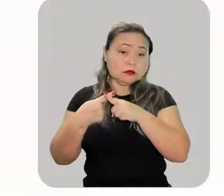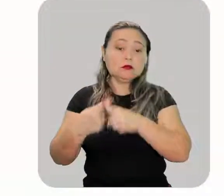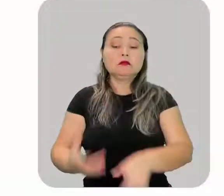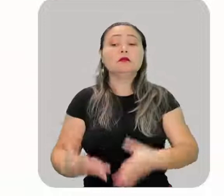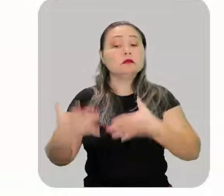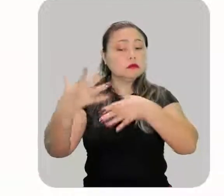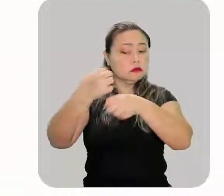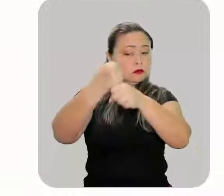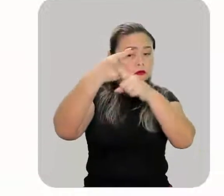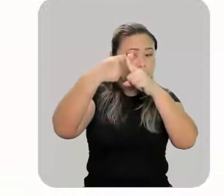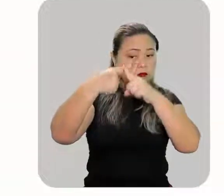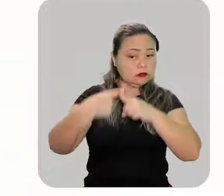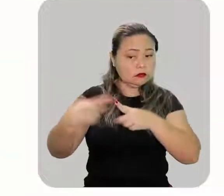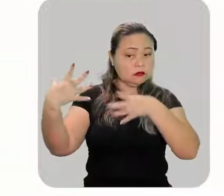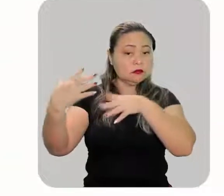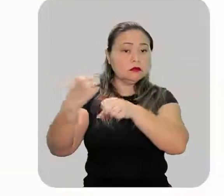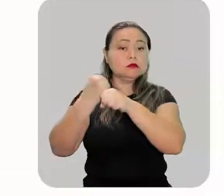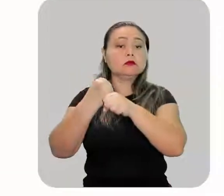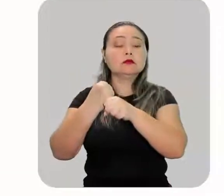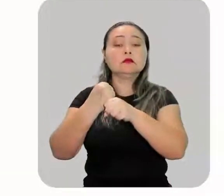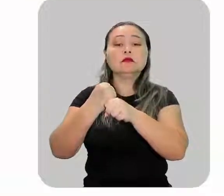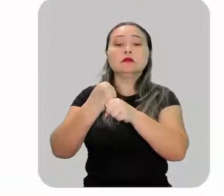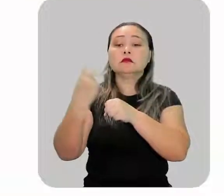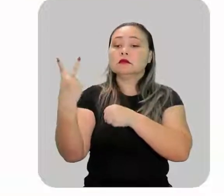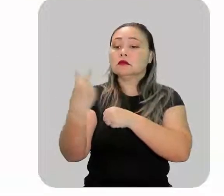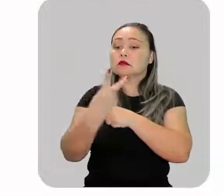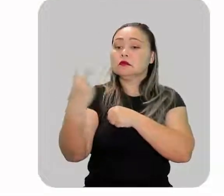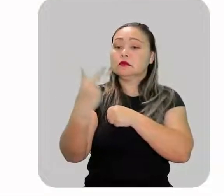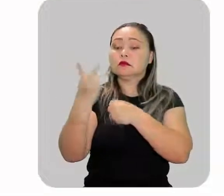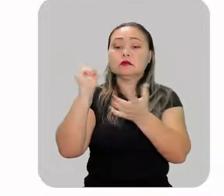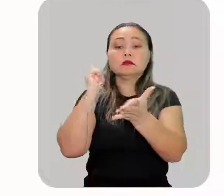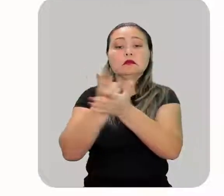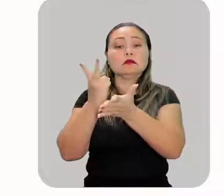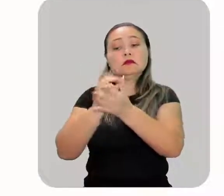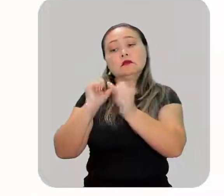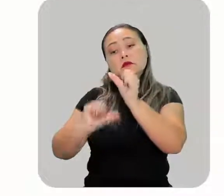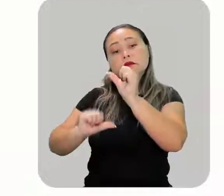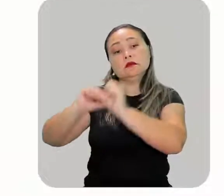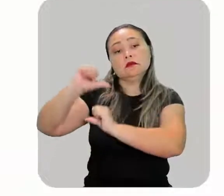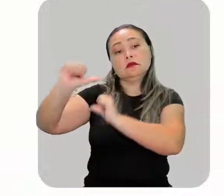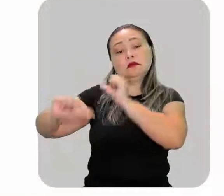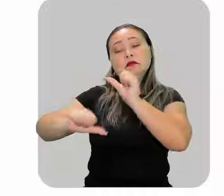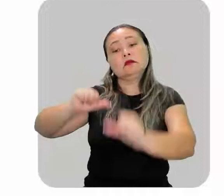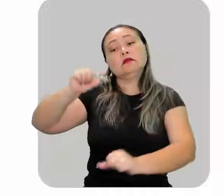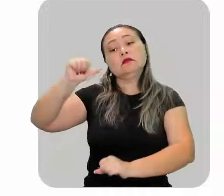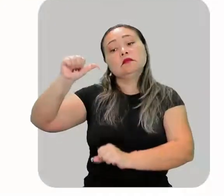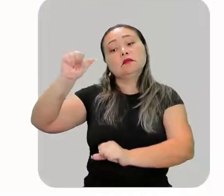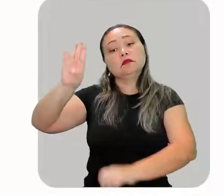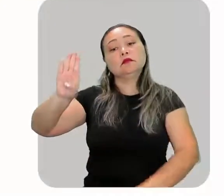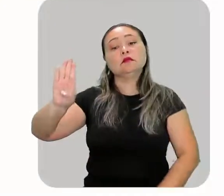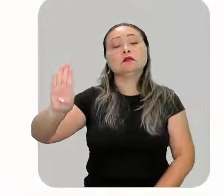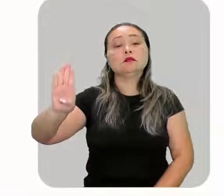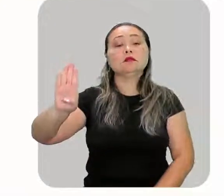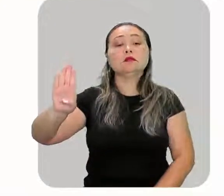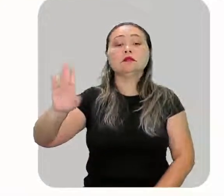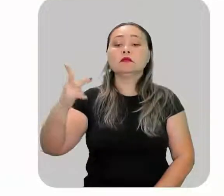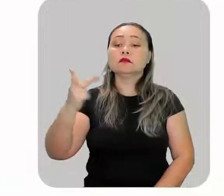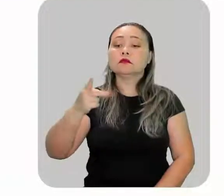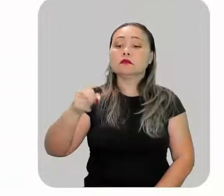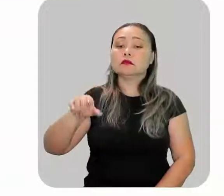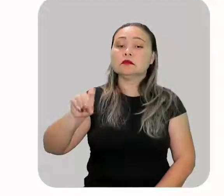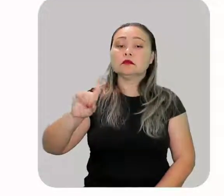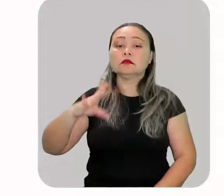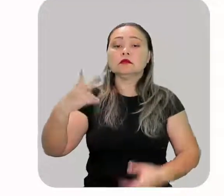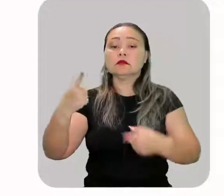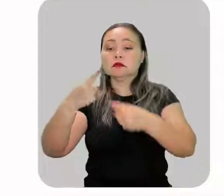produto, lembra? Na soma, dois números que somados têm que dar o valor oposto do B, ou seja, 4. E no produto,